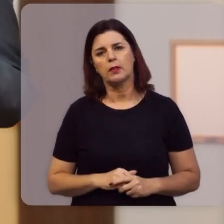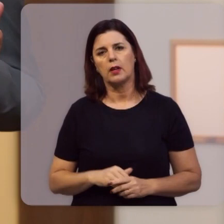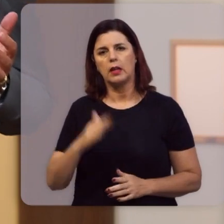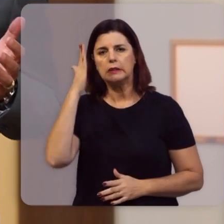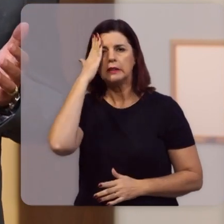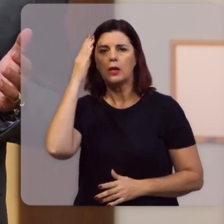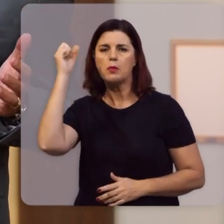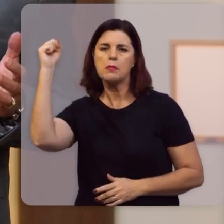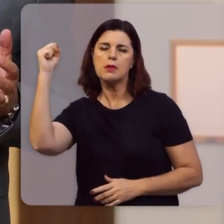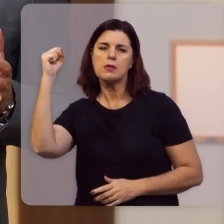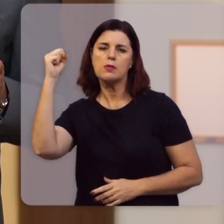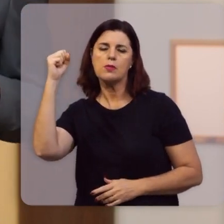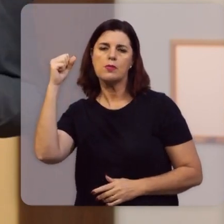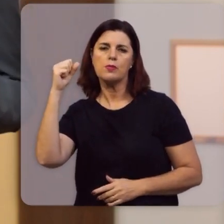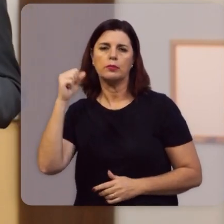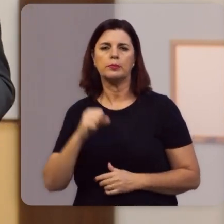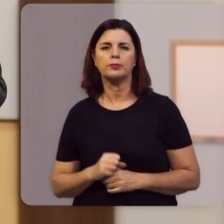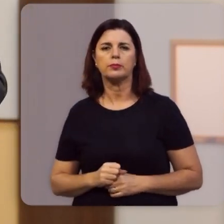Salomão está